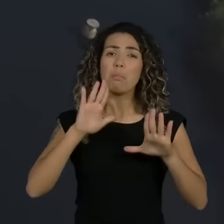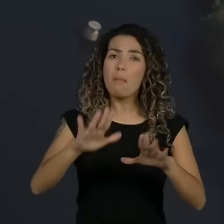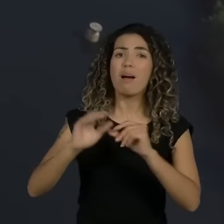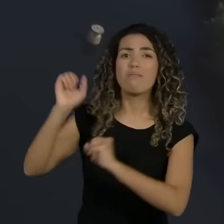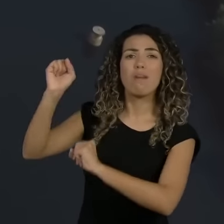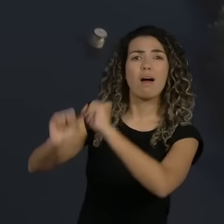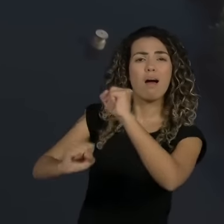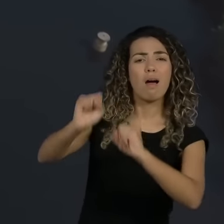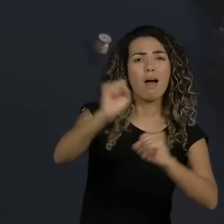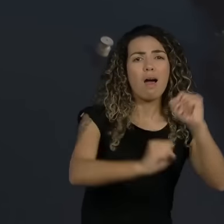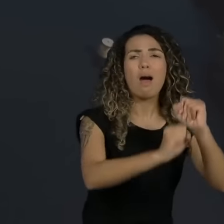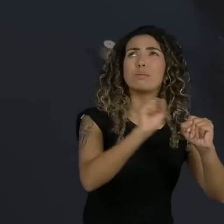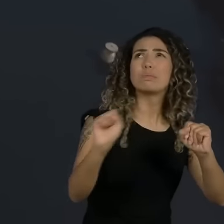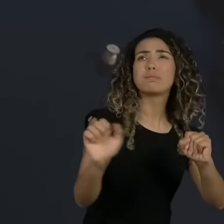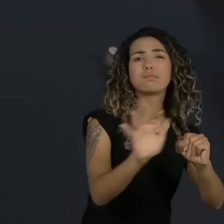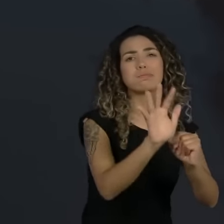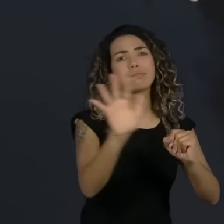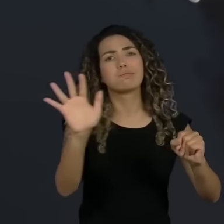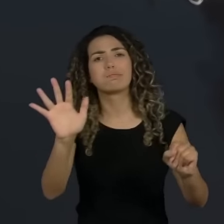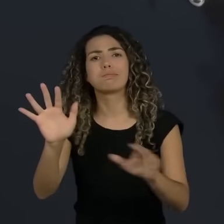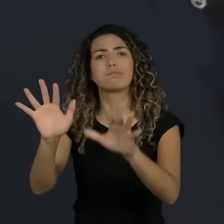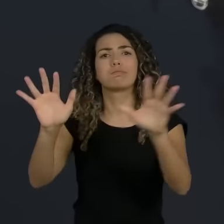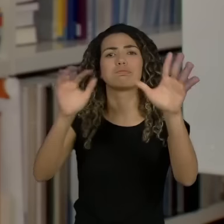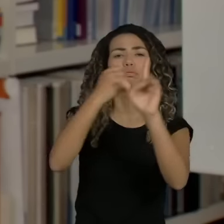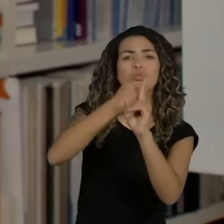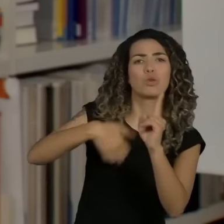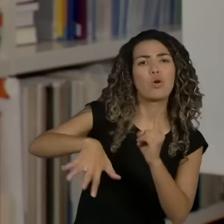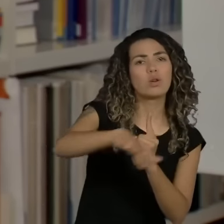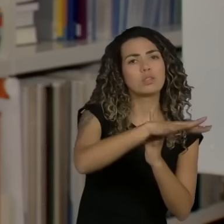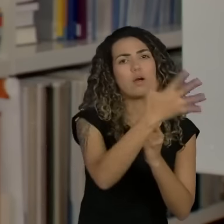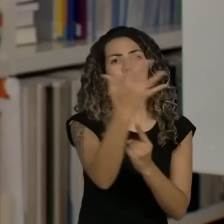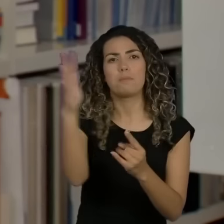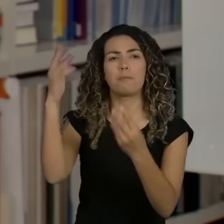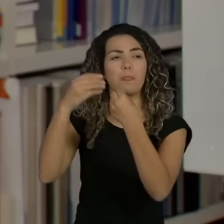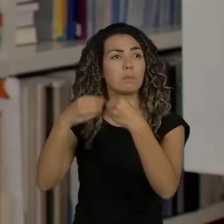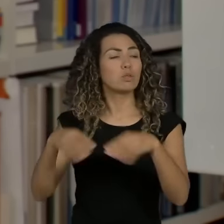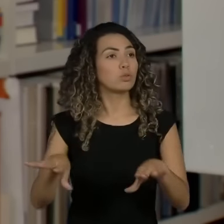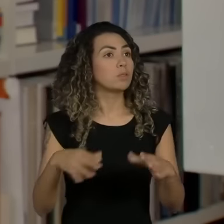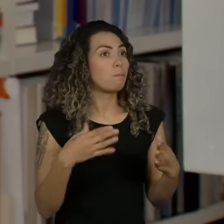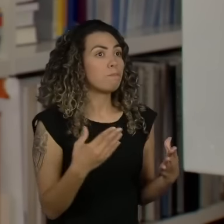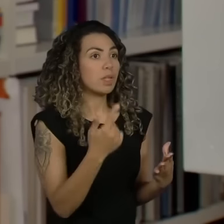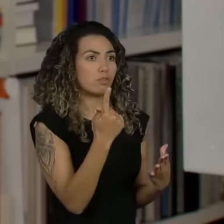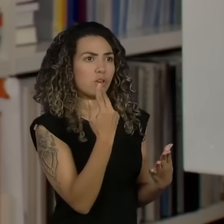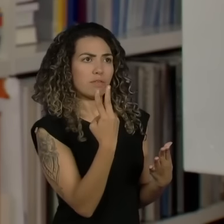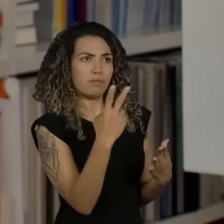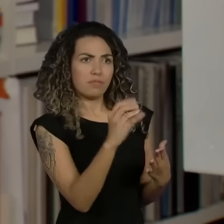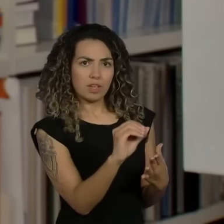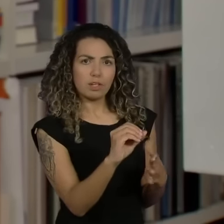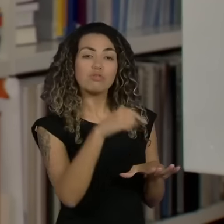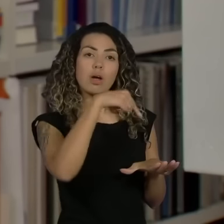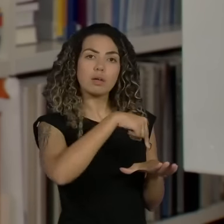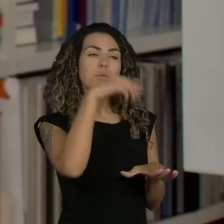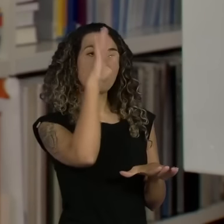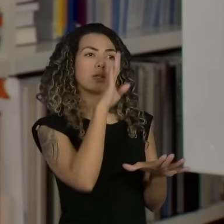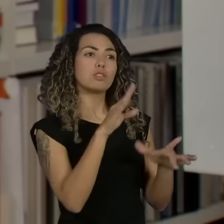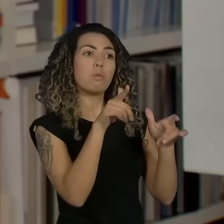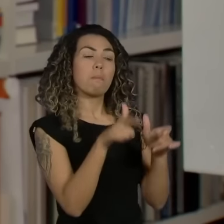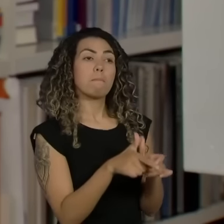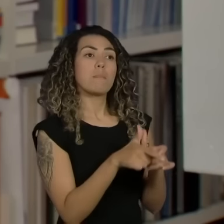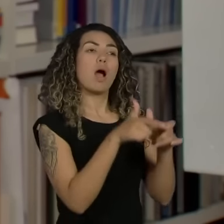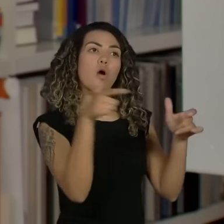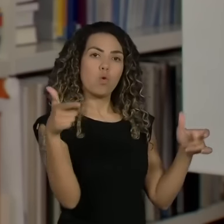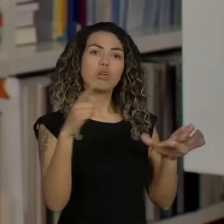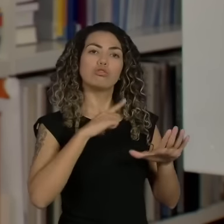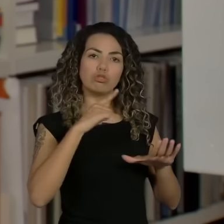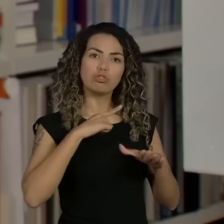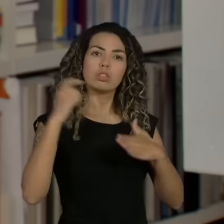causem impactos socioambientais. Entre os países do G20, o Brasil é o que tem a maior participação de energias